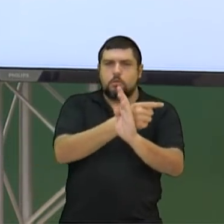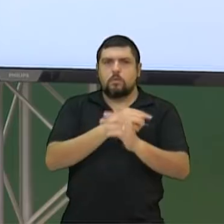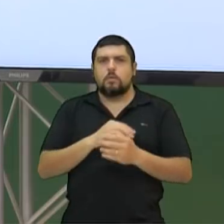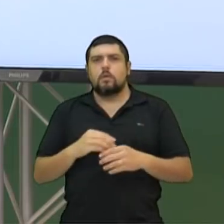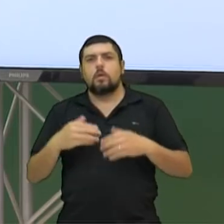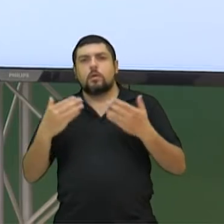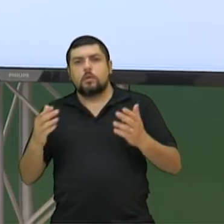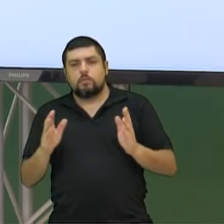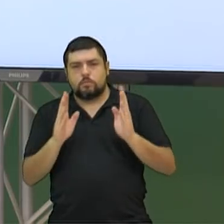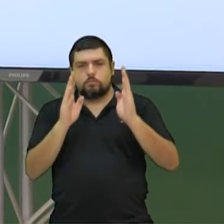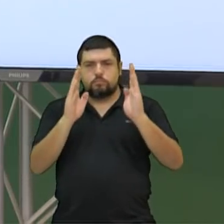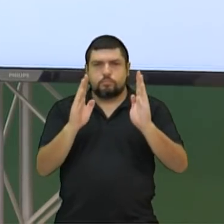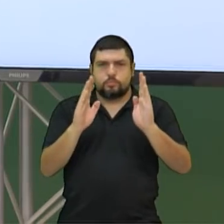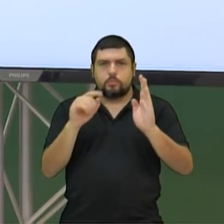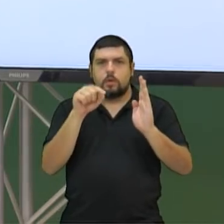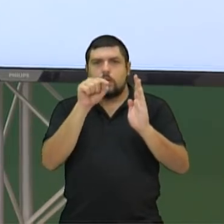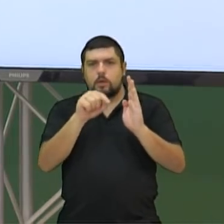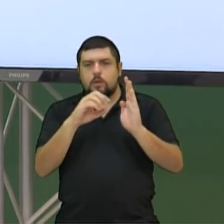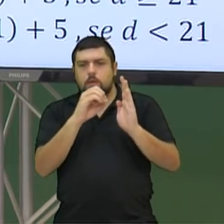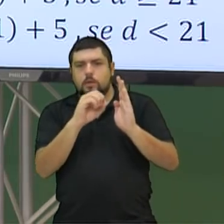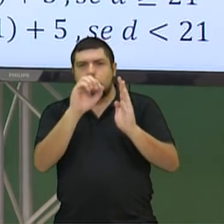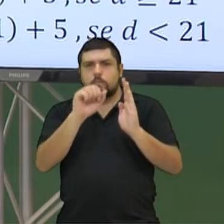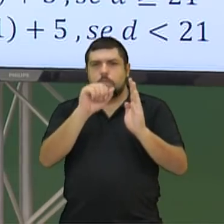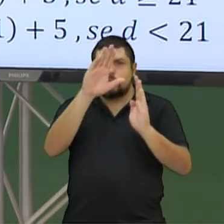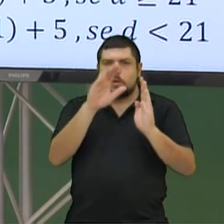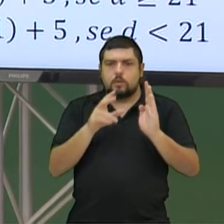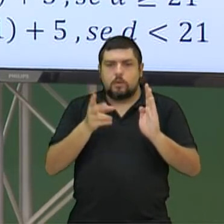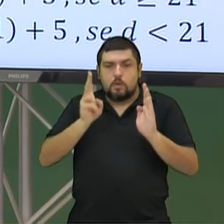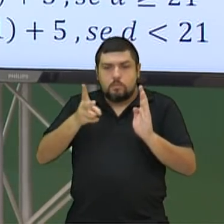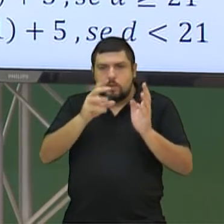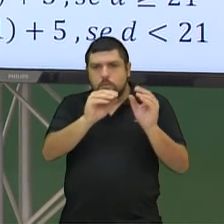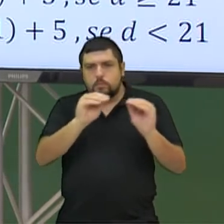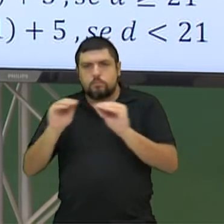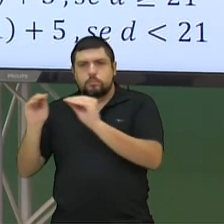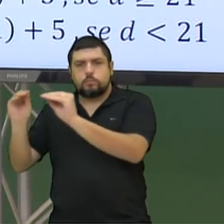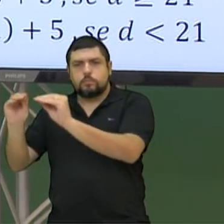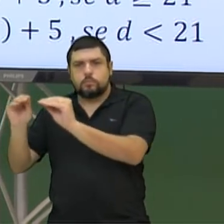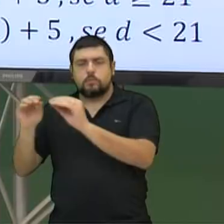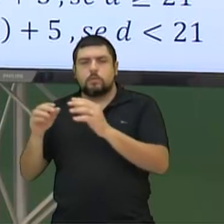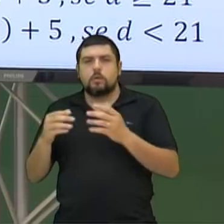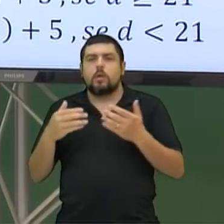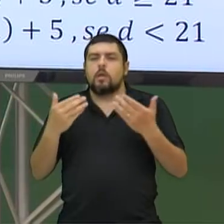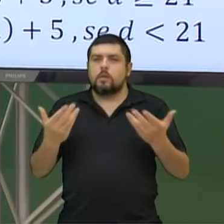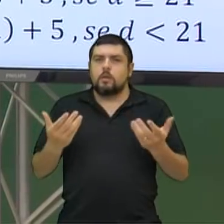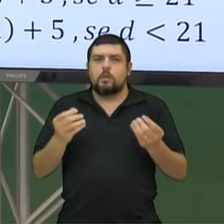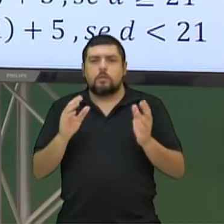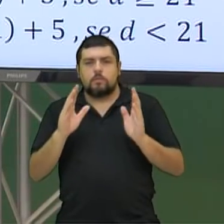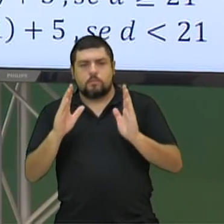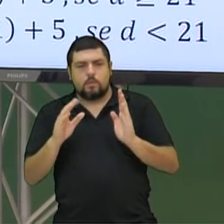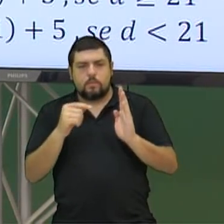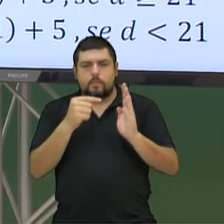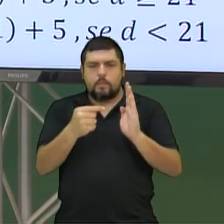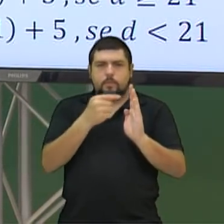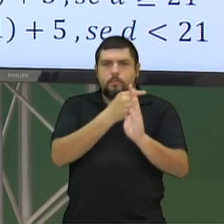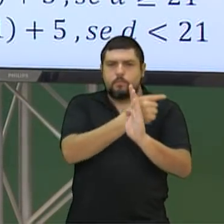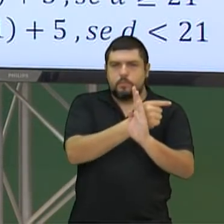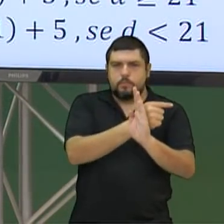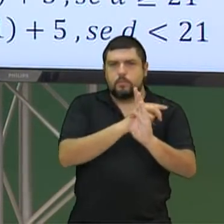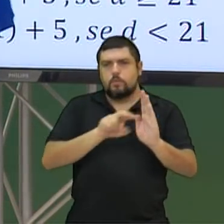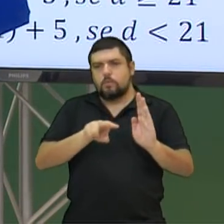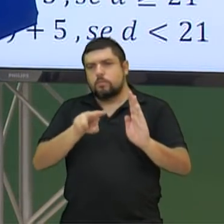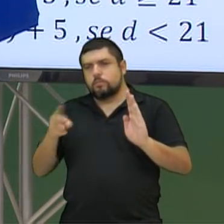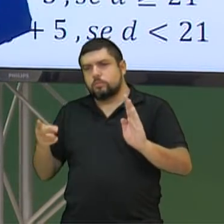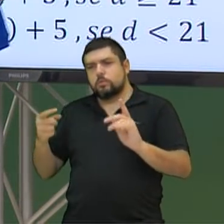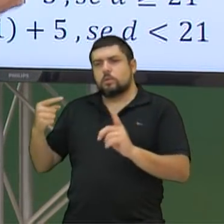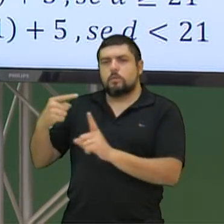maior, eu multiplico por menos 1, se for menor. Aqui, dando uma ajeitadinha, vai ficar o quê?